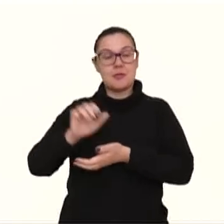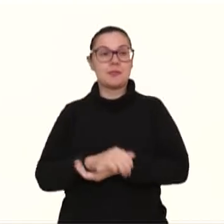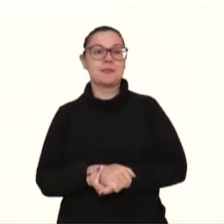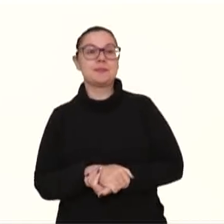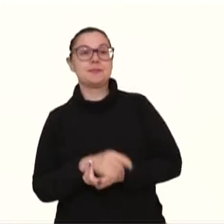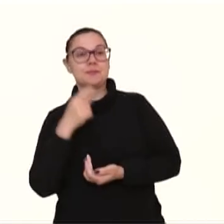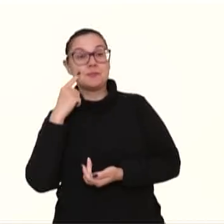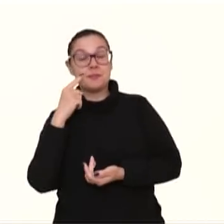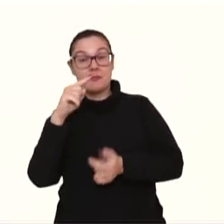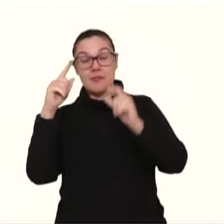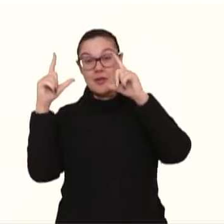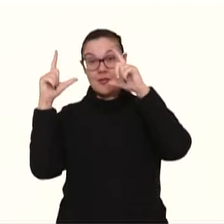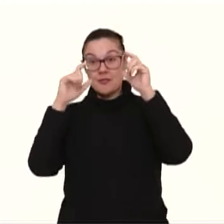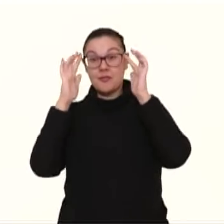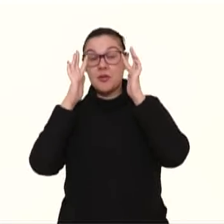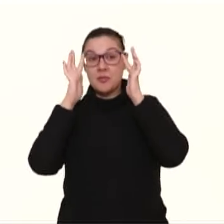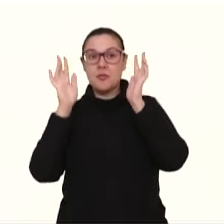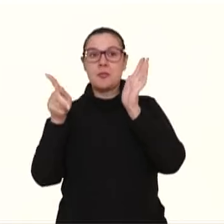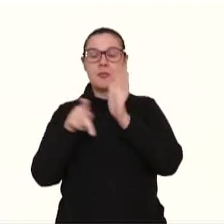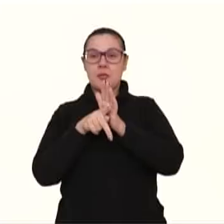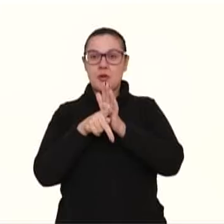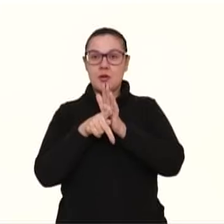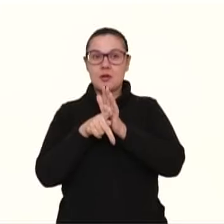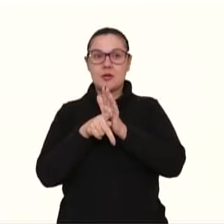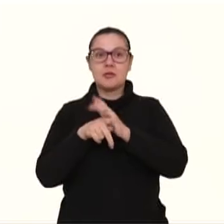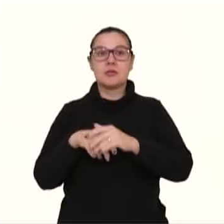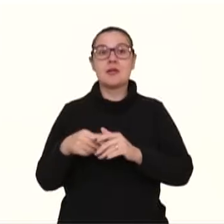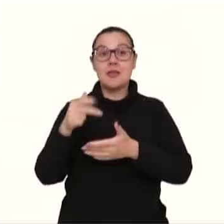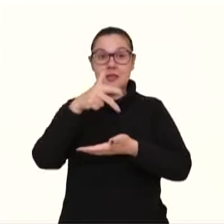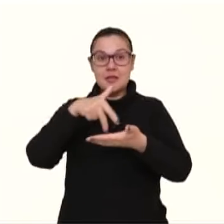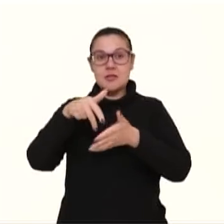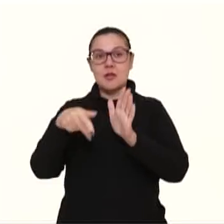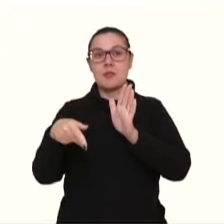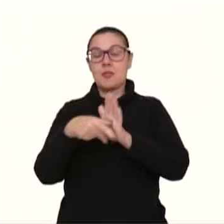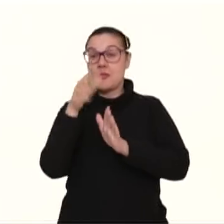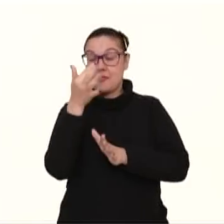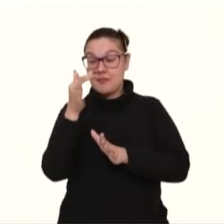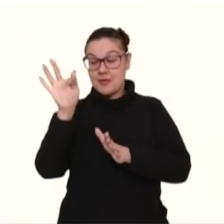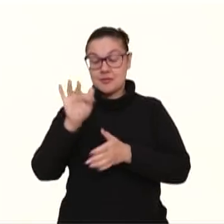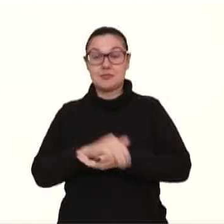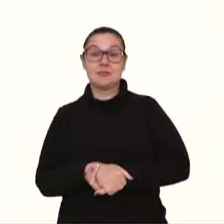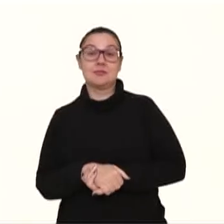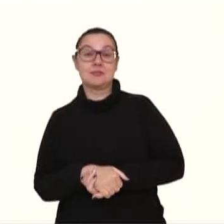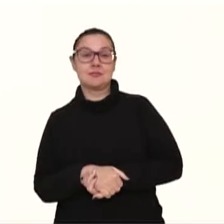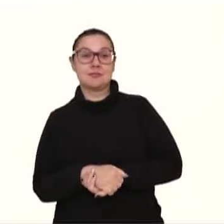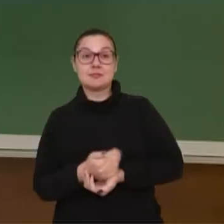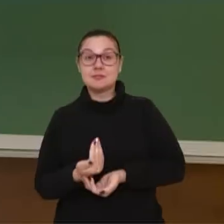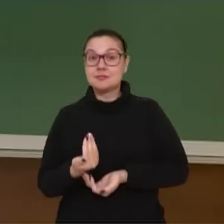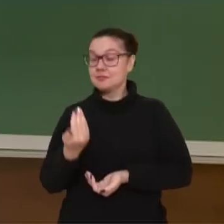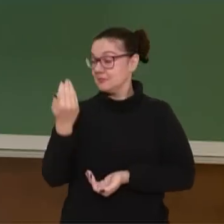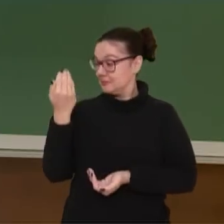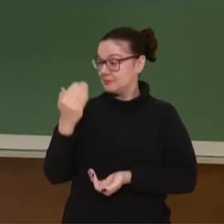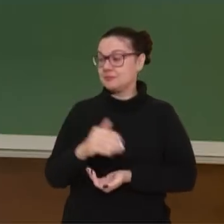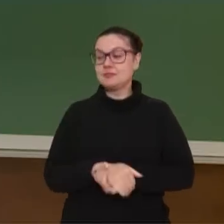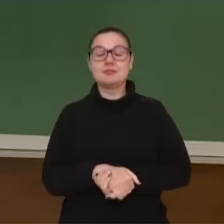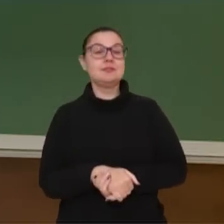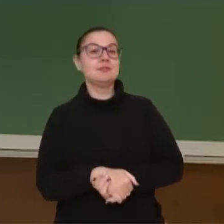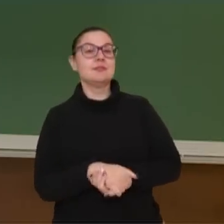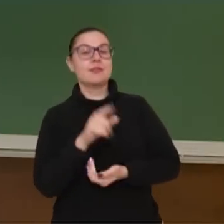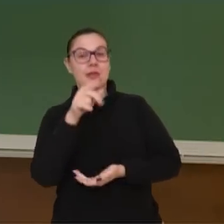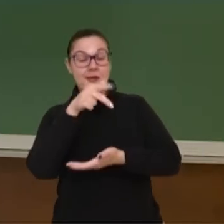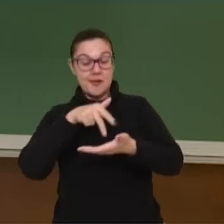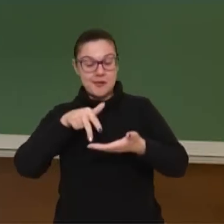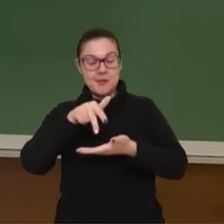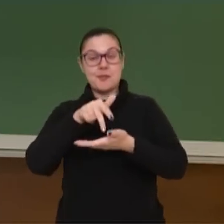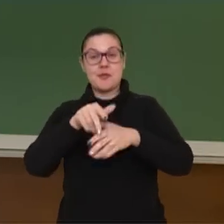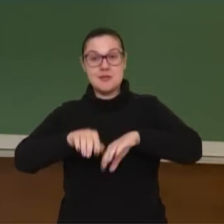nessa fotografia, uma dança tradicional bretã realizada ao ar livre na França, tá bom? Então, é uma dança